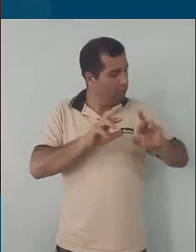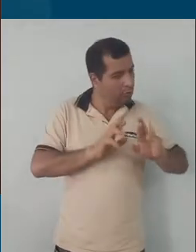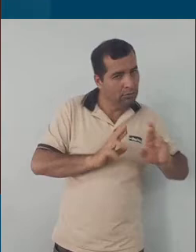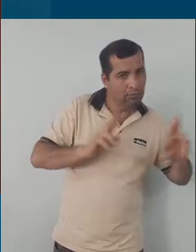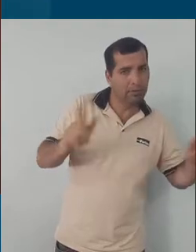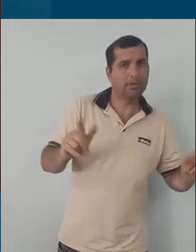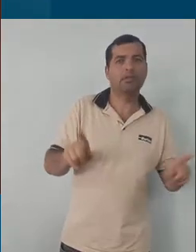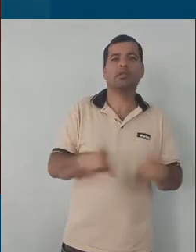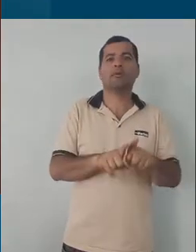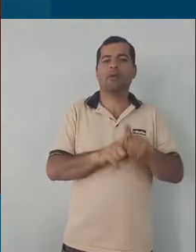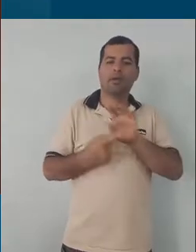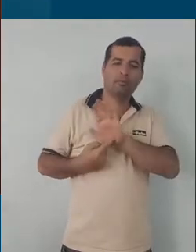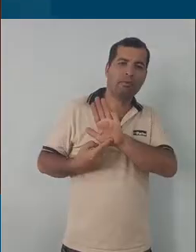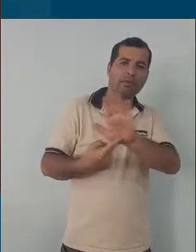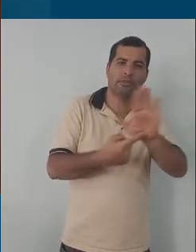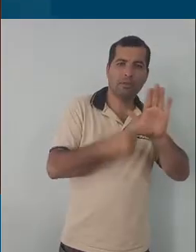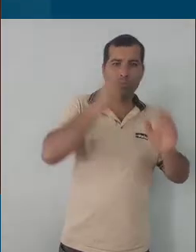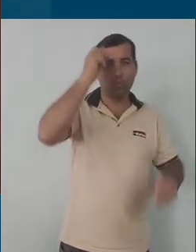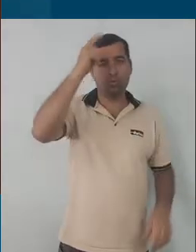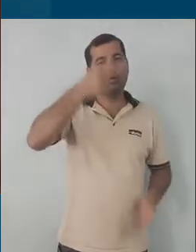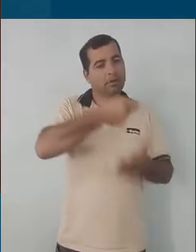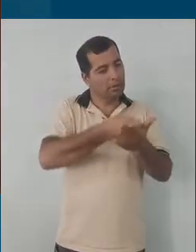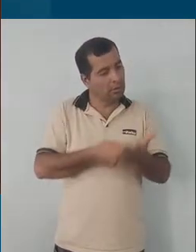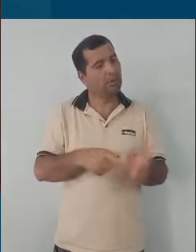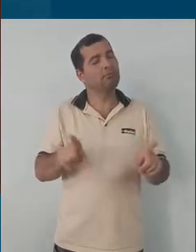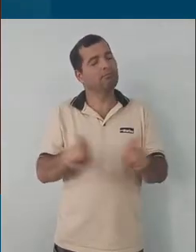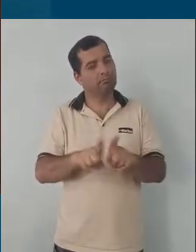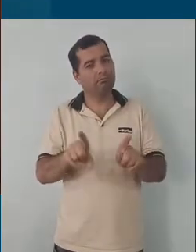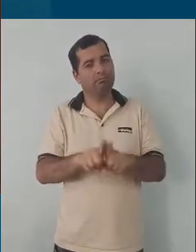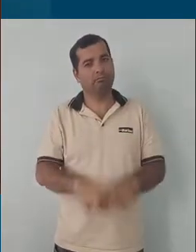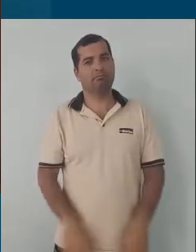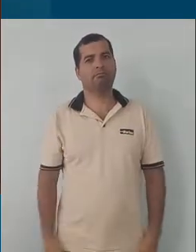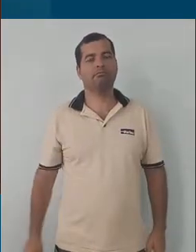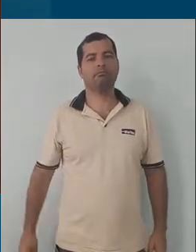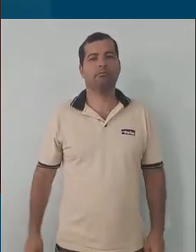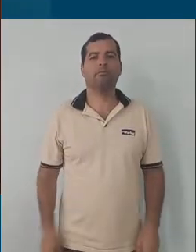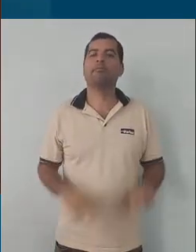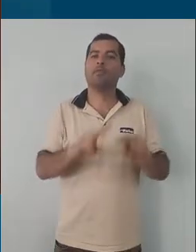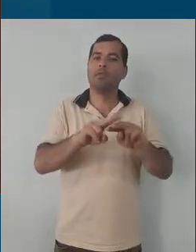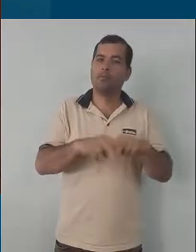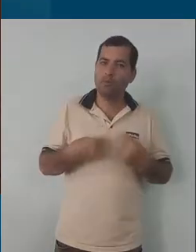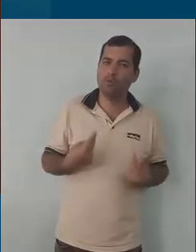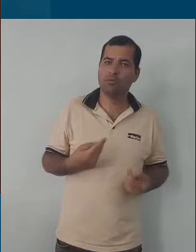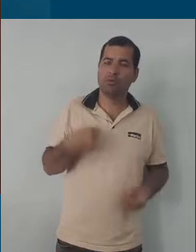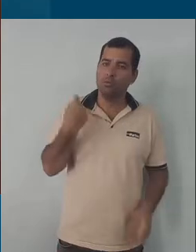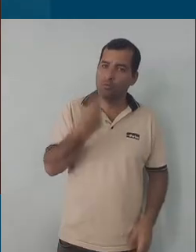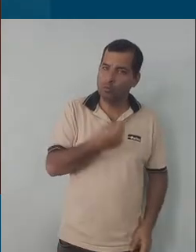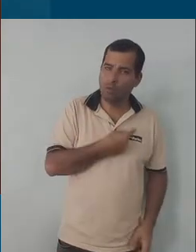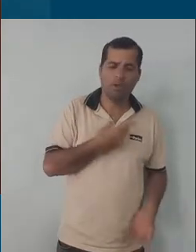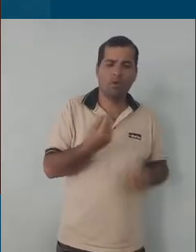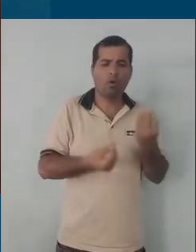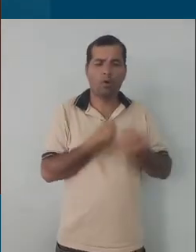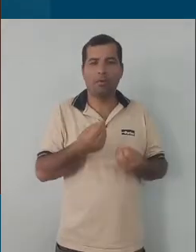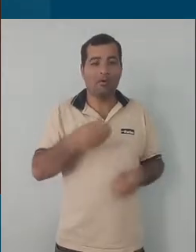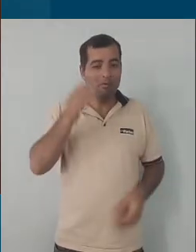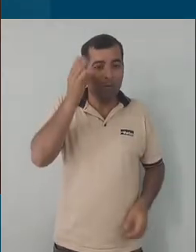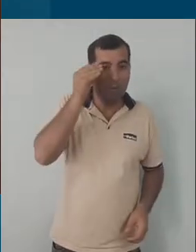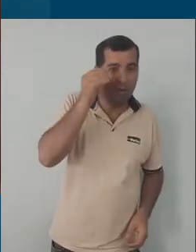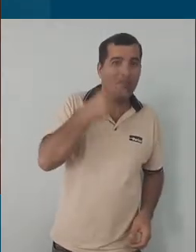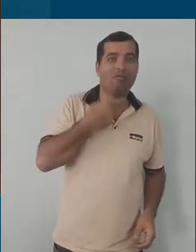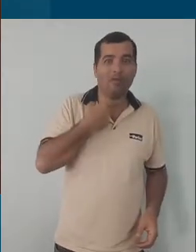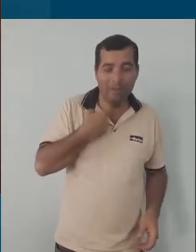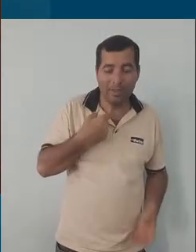cultura escrita, né? Então, como é que a gente desperta o interesse? A gente desperta o